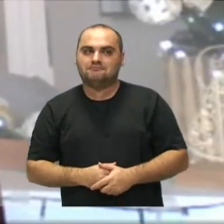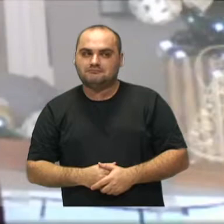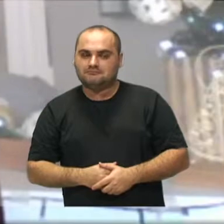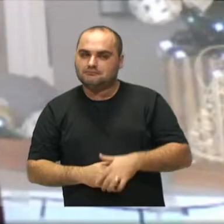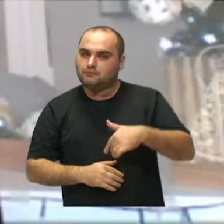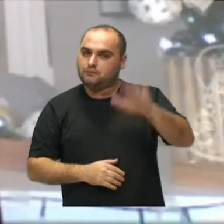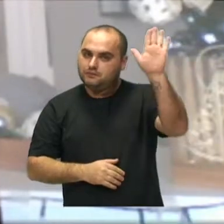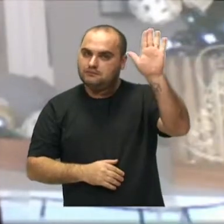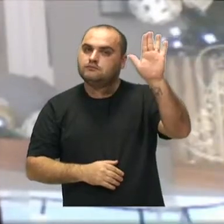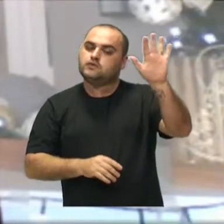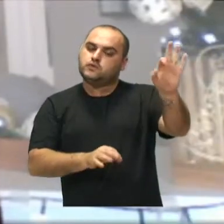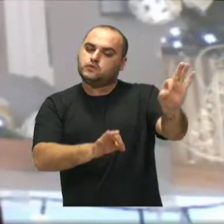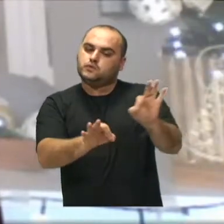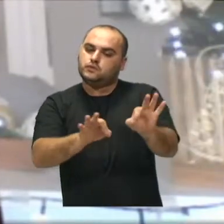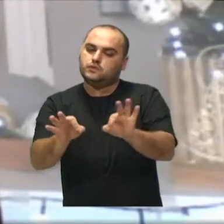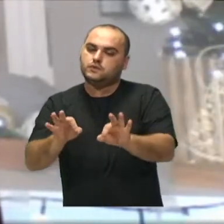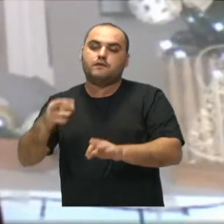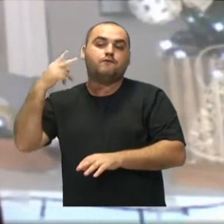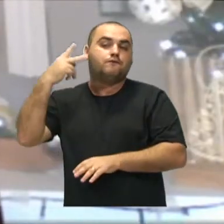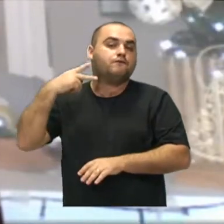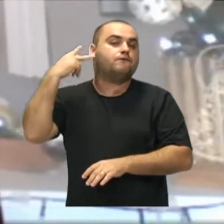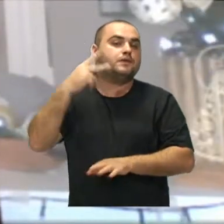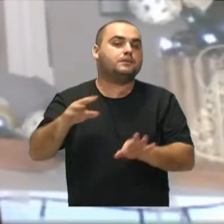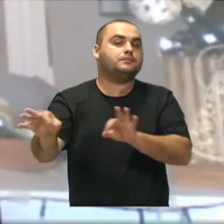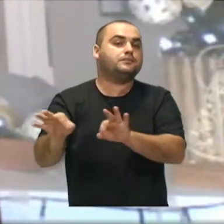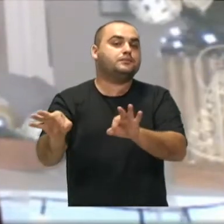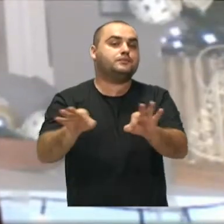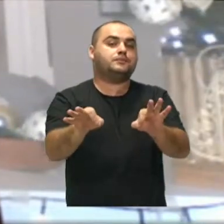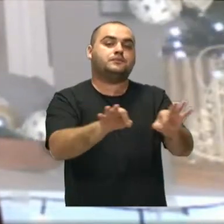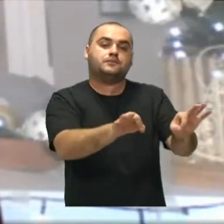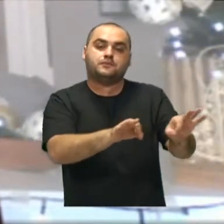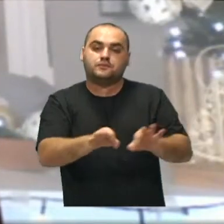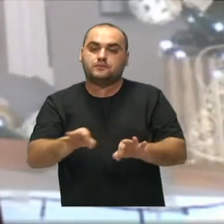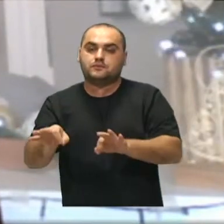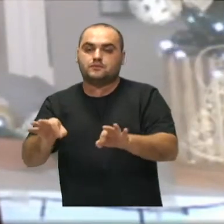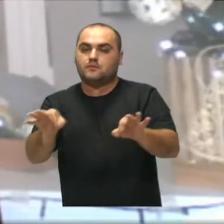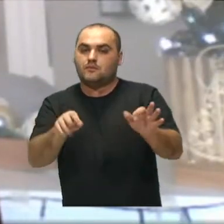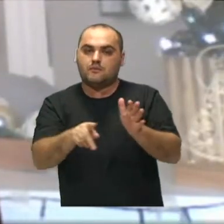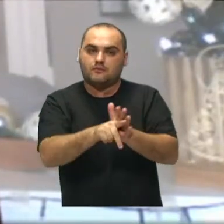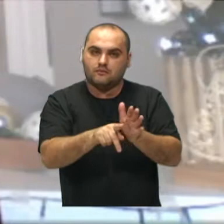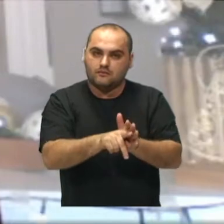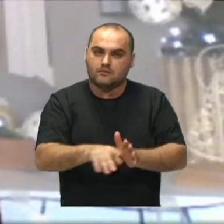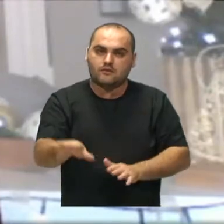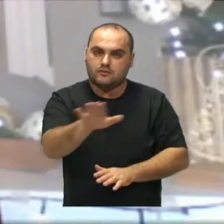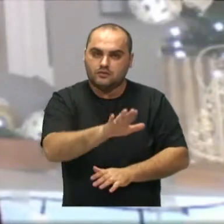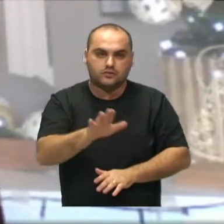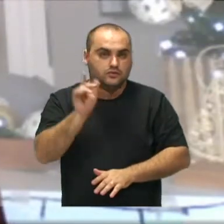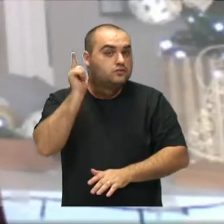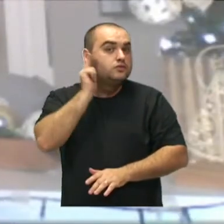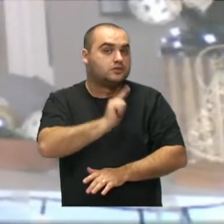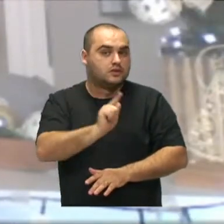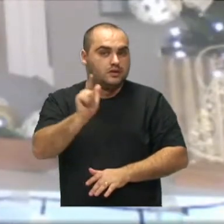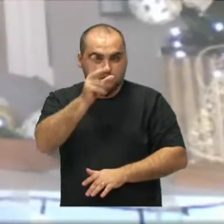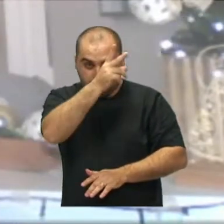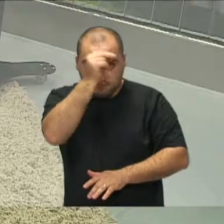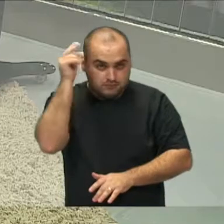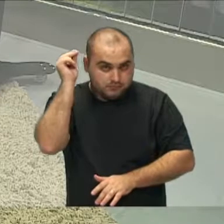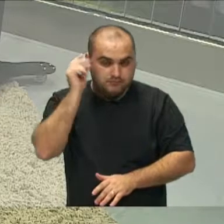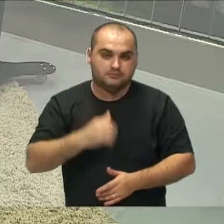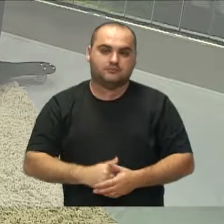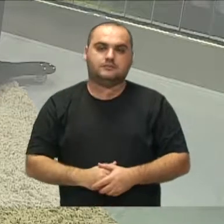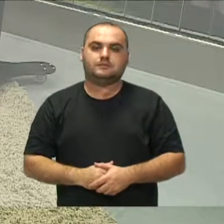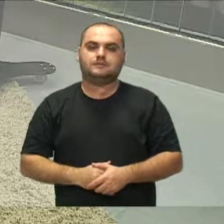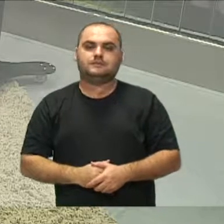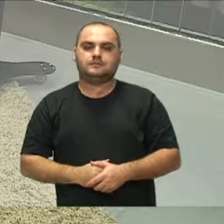estava organizando com os vereadores, organizando o nosso plano de governo, um planejamento para vir a prefeita. Depois,